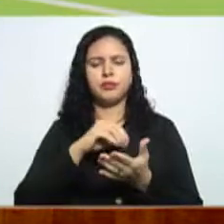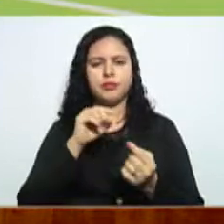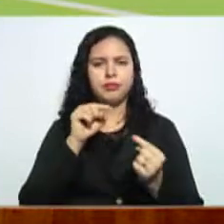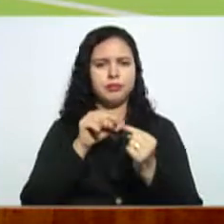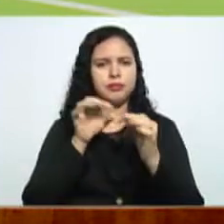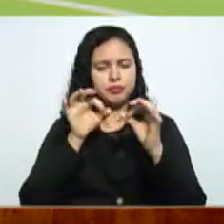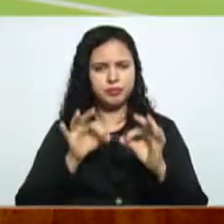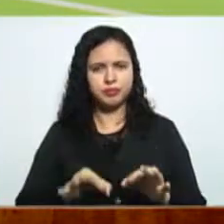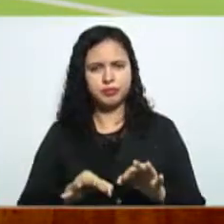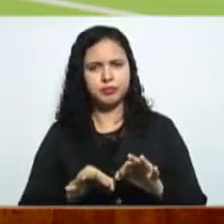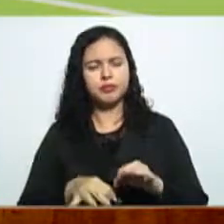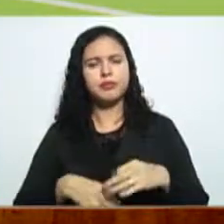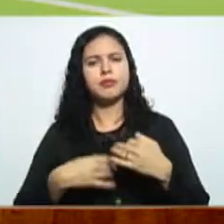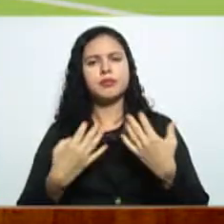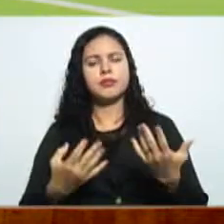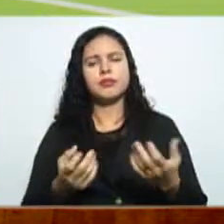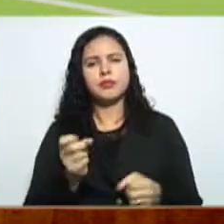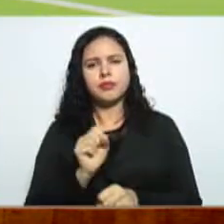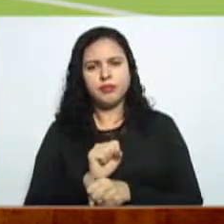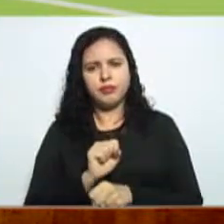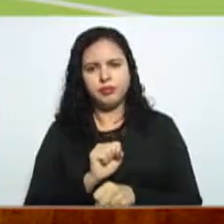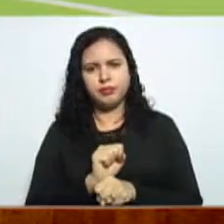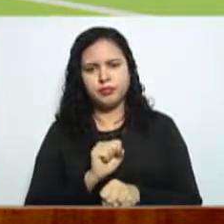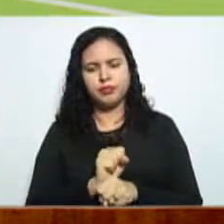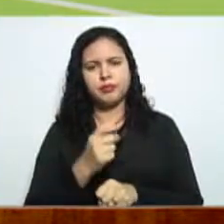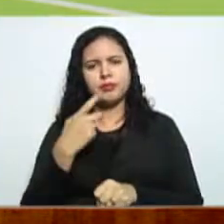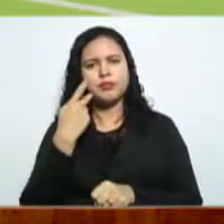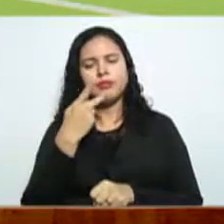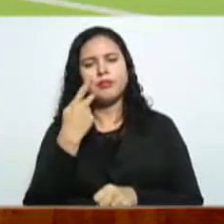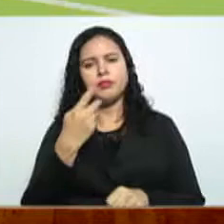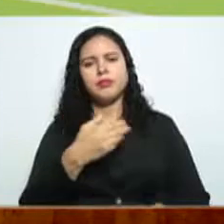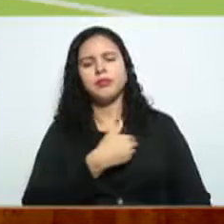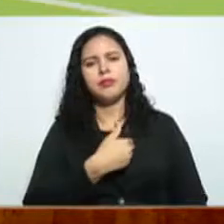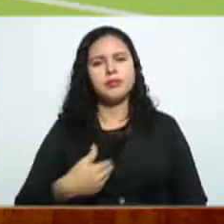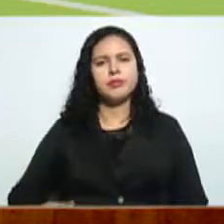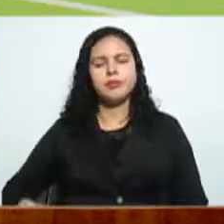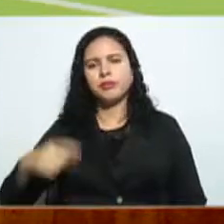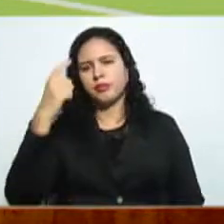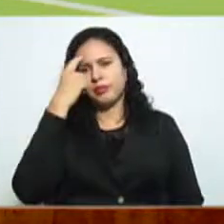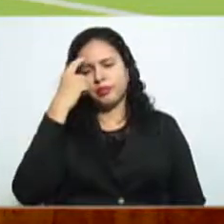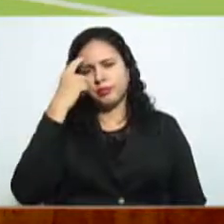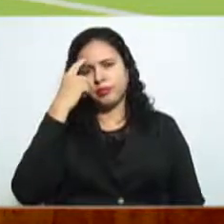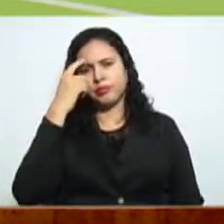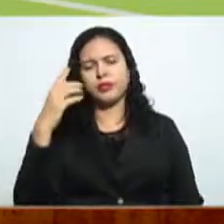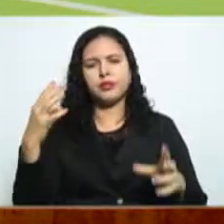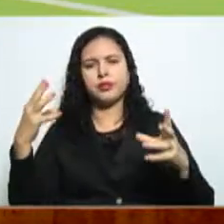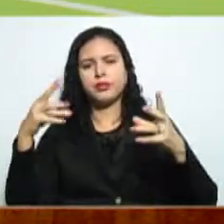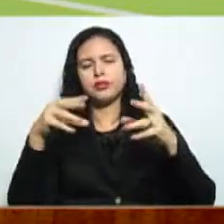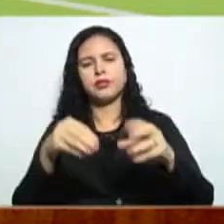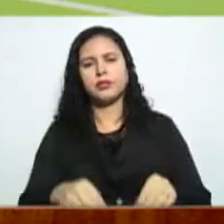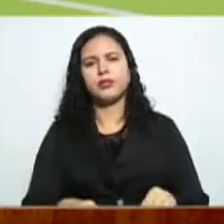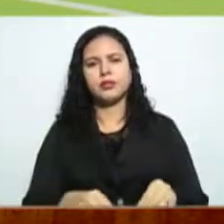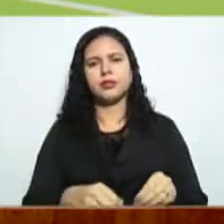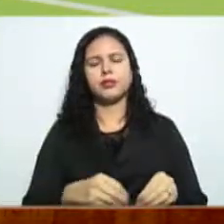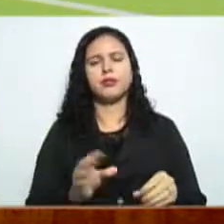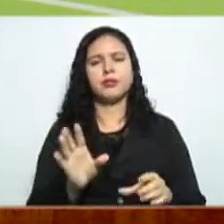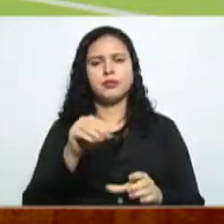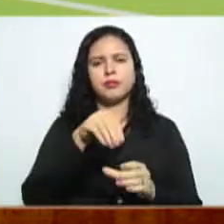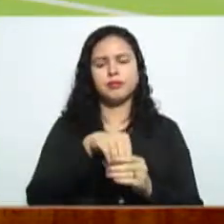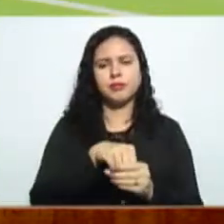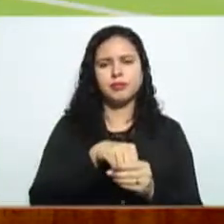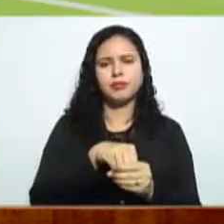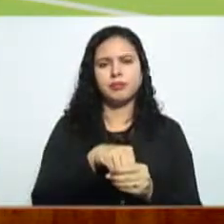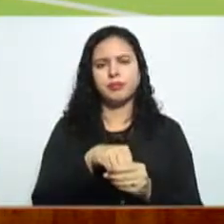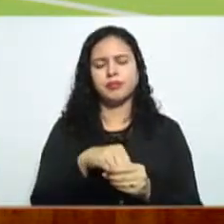Acho que aqui a gente deve esperar que a política pública pense em todos os atores que estão envolvidos, em todas